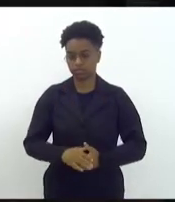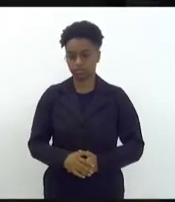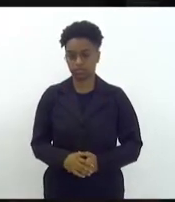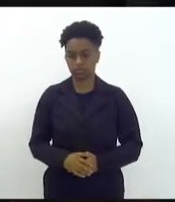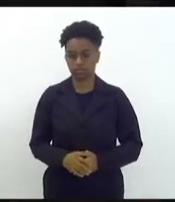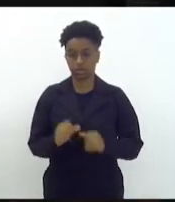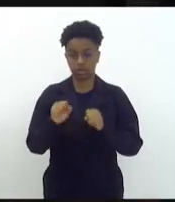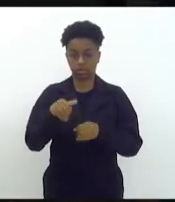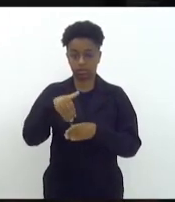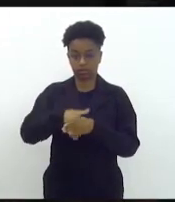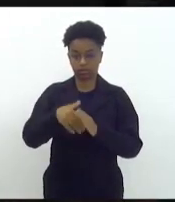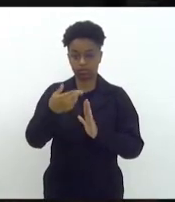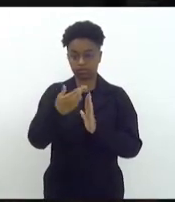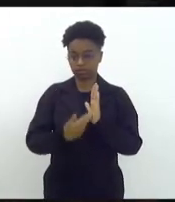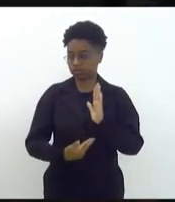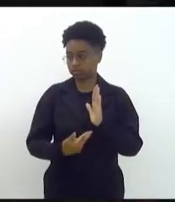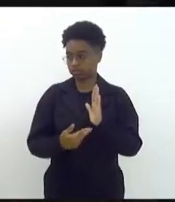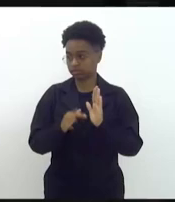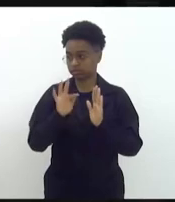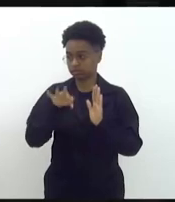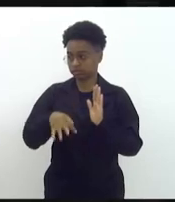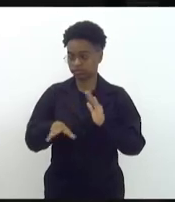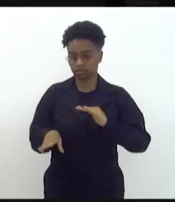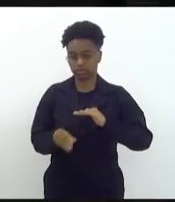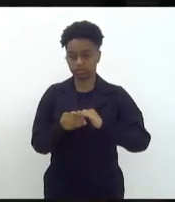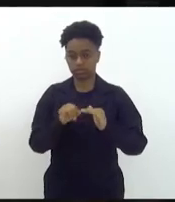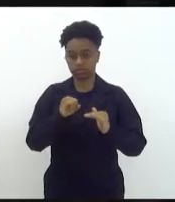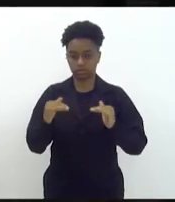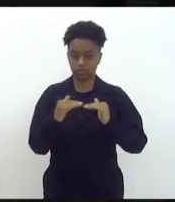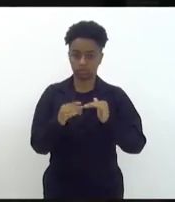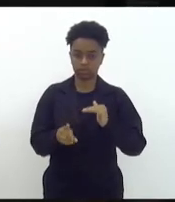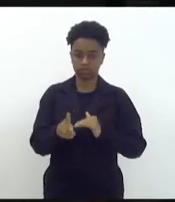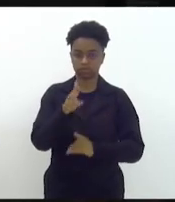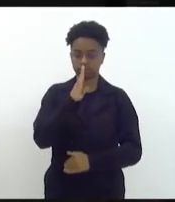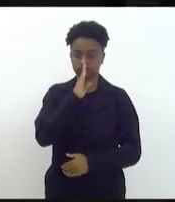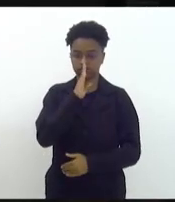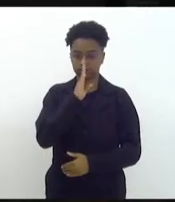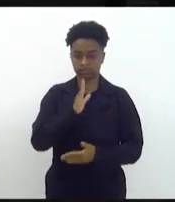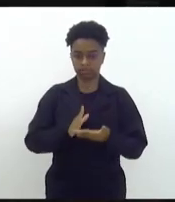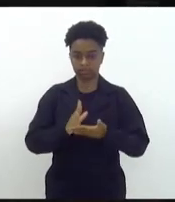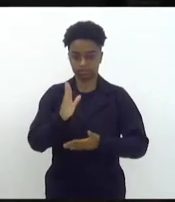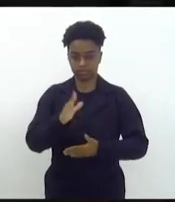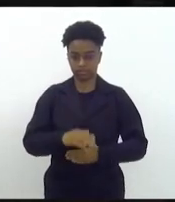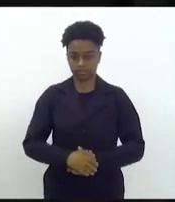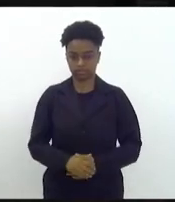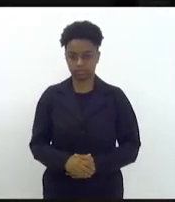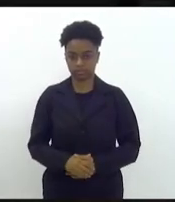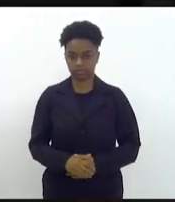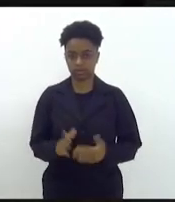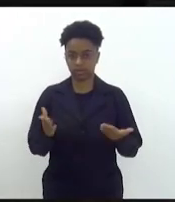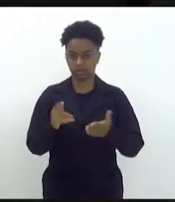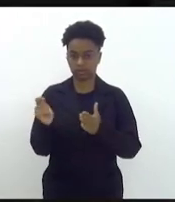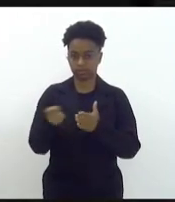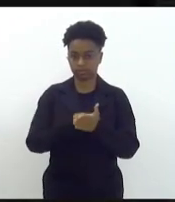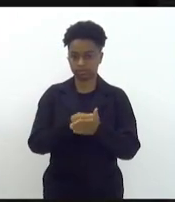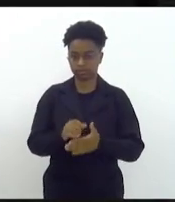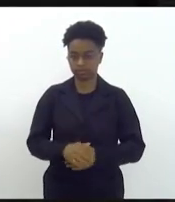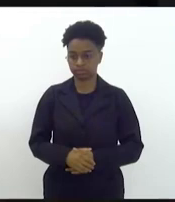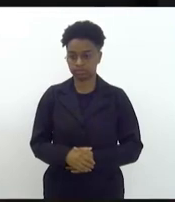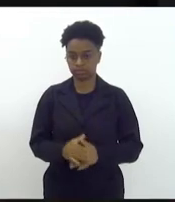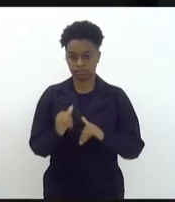em votação a redação final assim emendado senhores que a própria irmã Deus como estão aprovado vai autógrafo